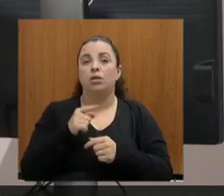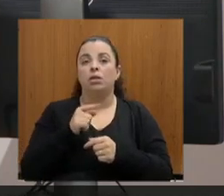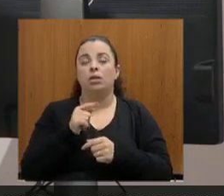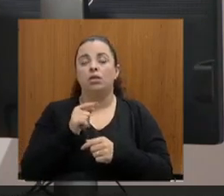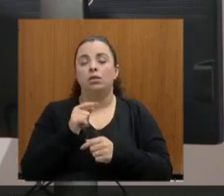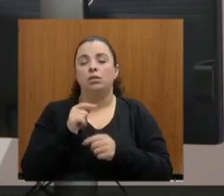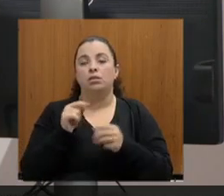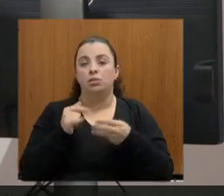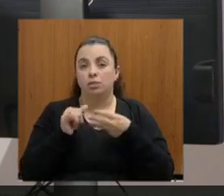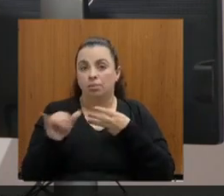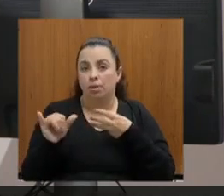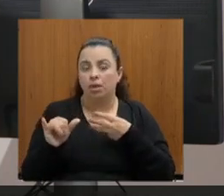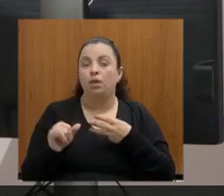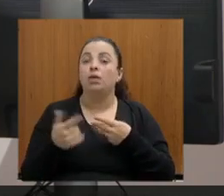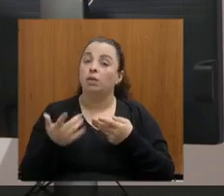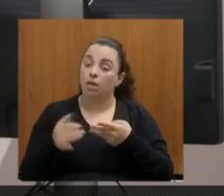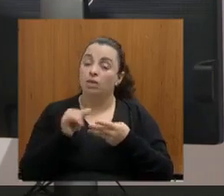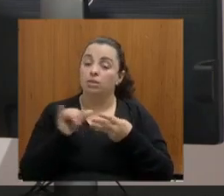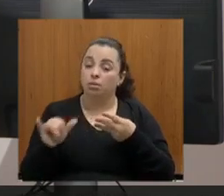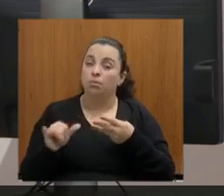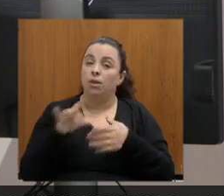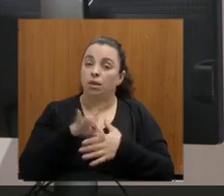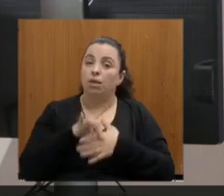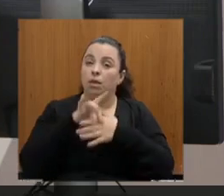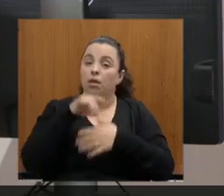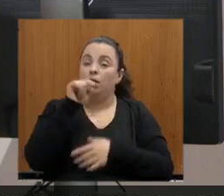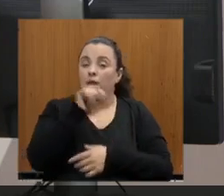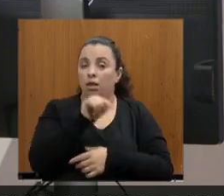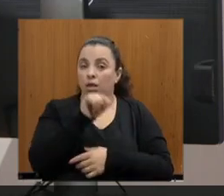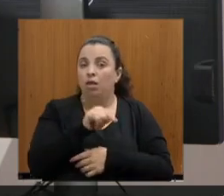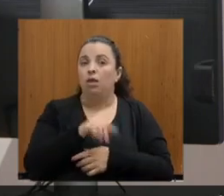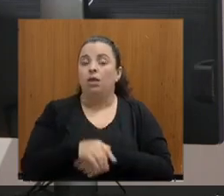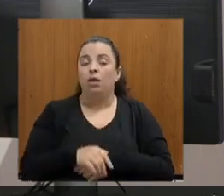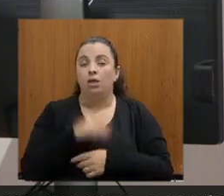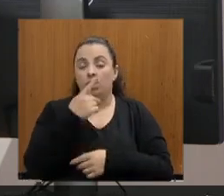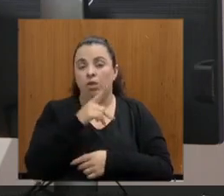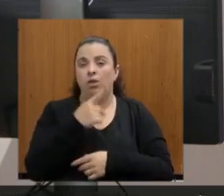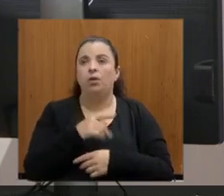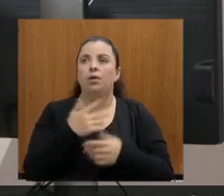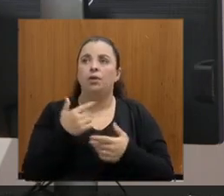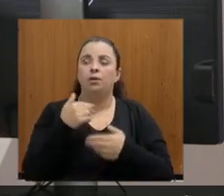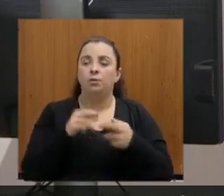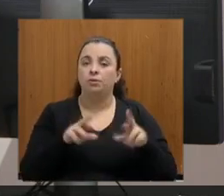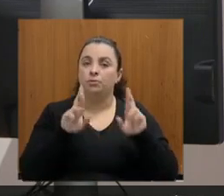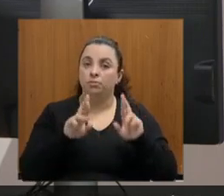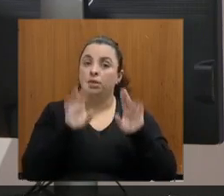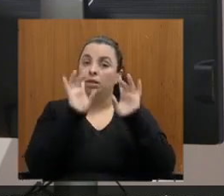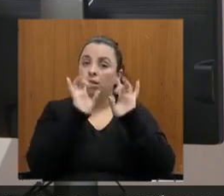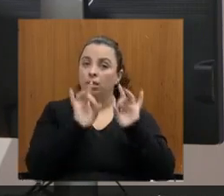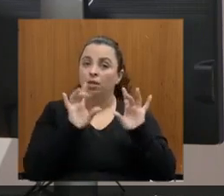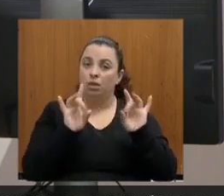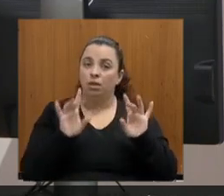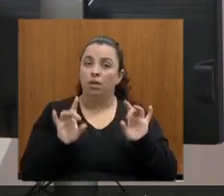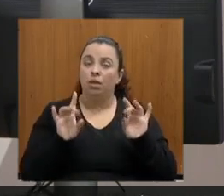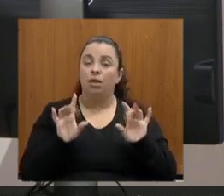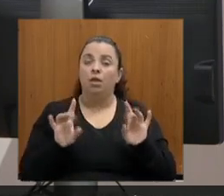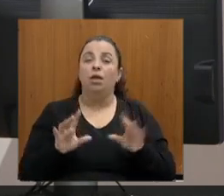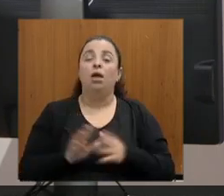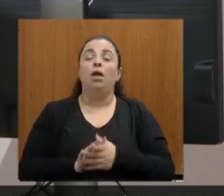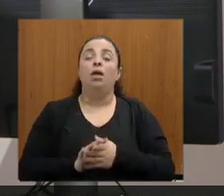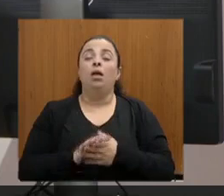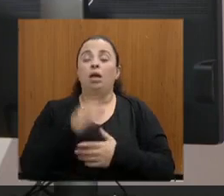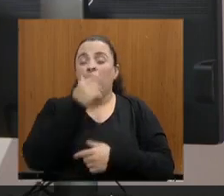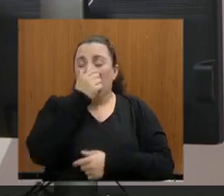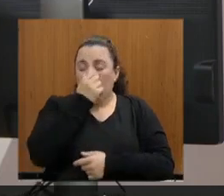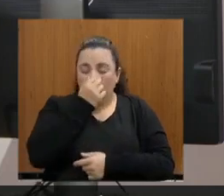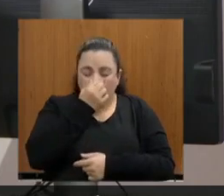vezes Aqui nós só queria reforçar que a missão do Senhor e da senhora é muito Nobre e que quem vai receber os frutos dos bons resultados